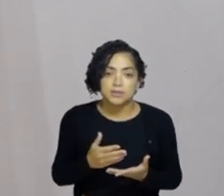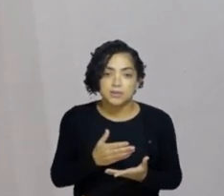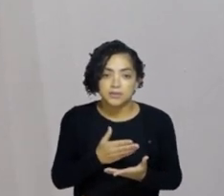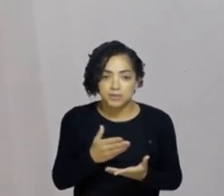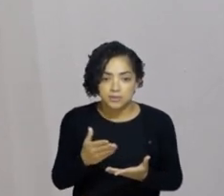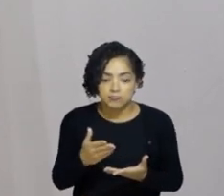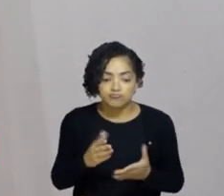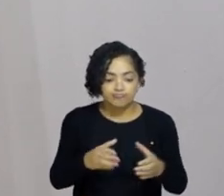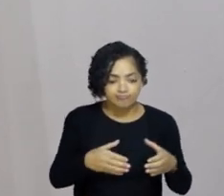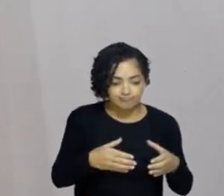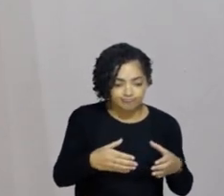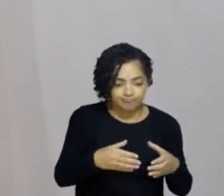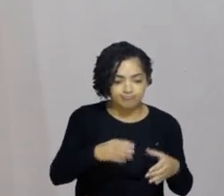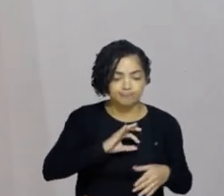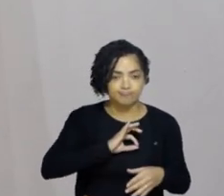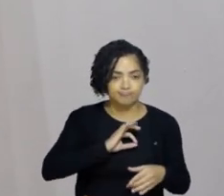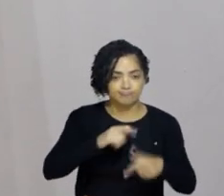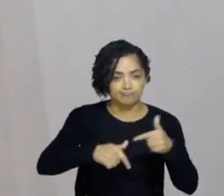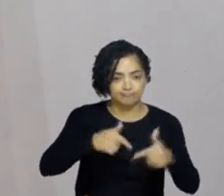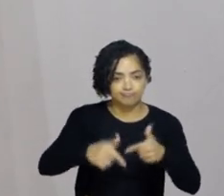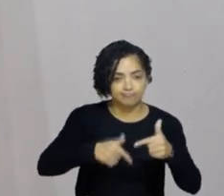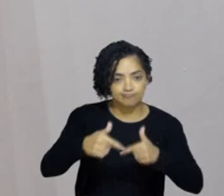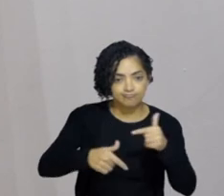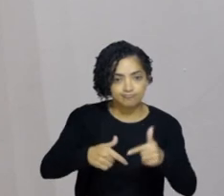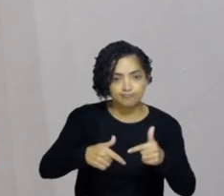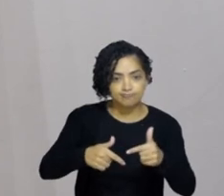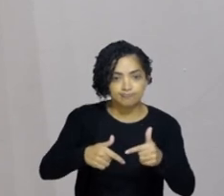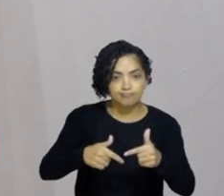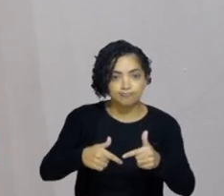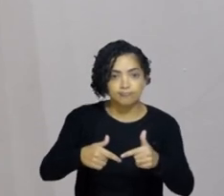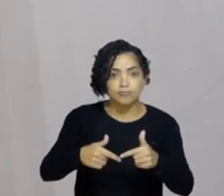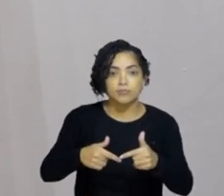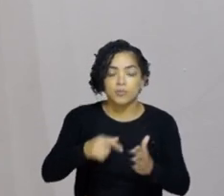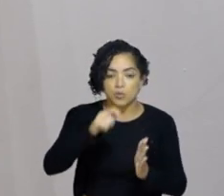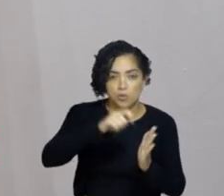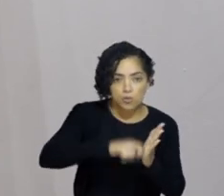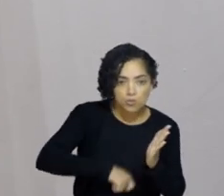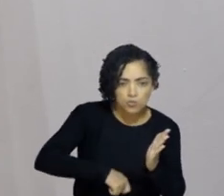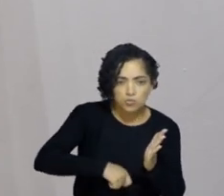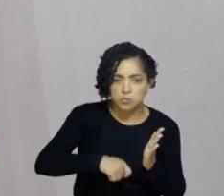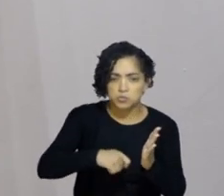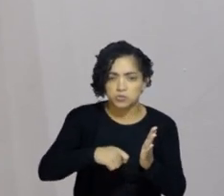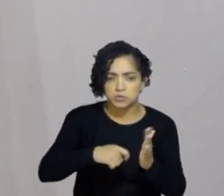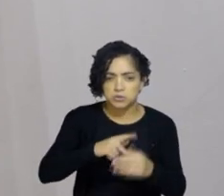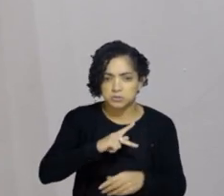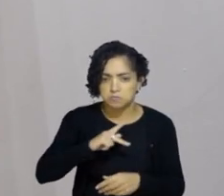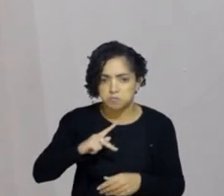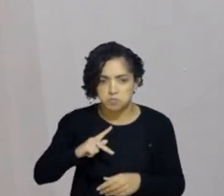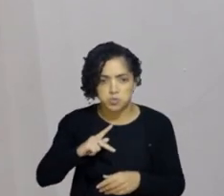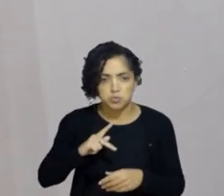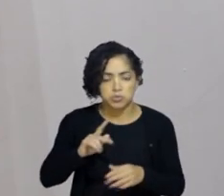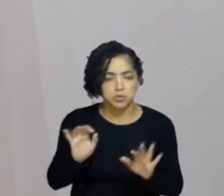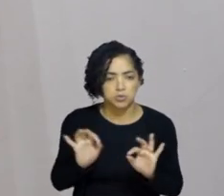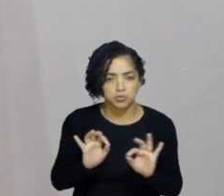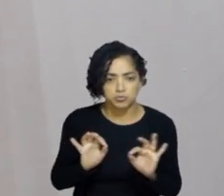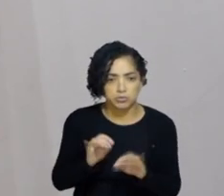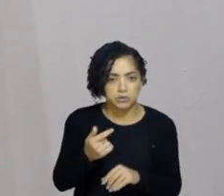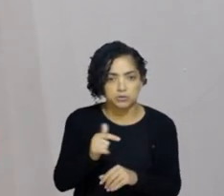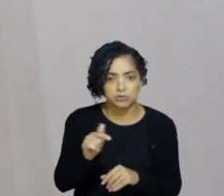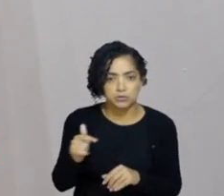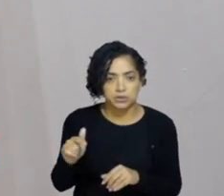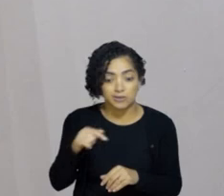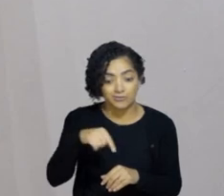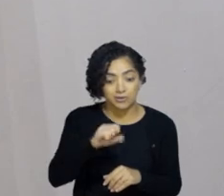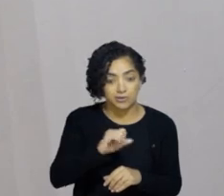o governo passado sequer realizou um concurso público para a Polícia Civil de Santa Catarina. Eu digo que Santa Catarina está